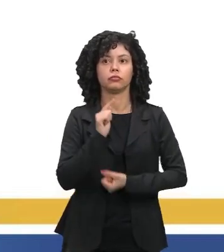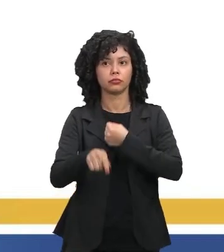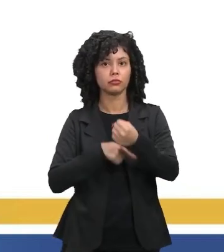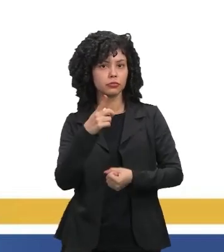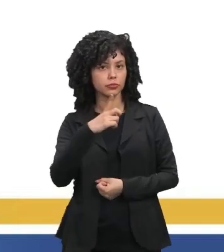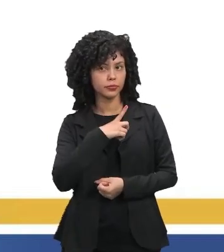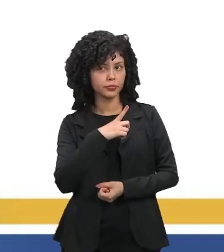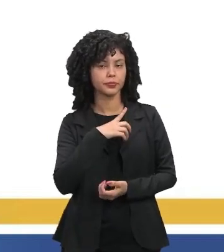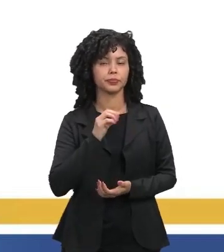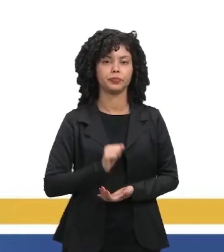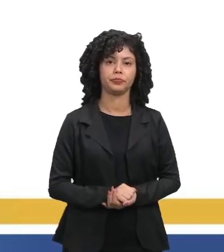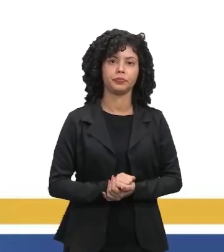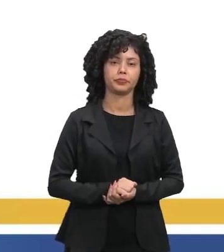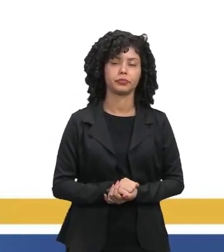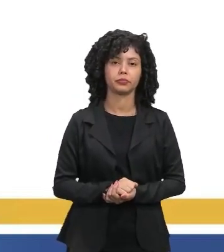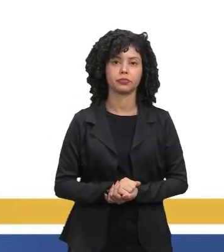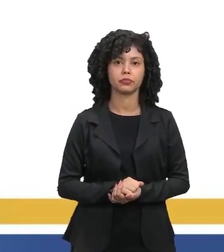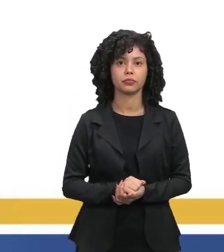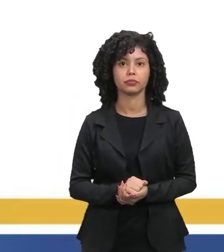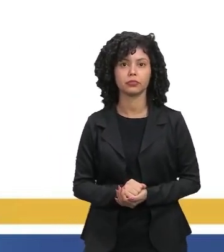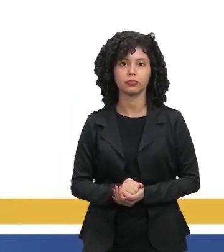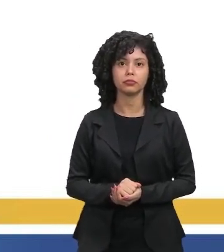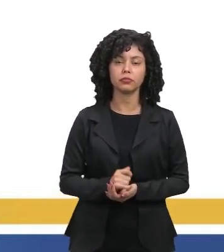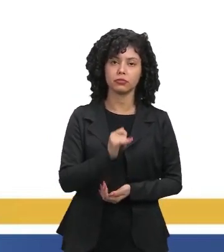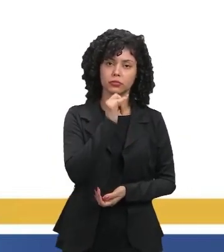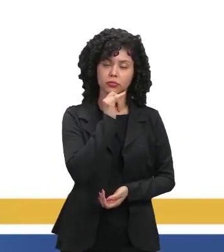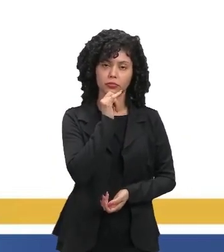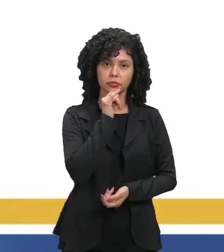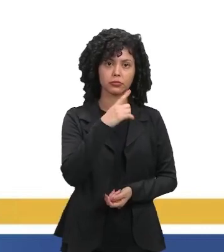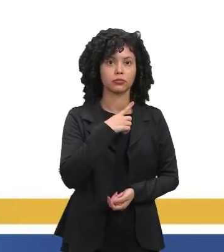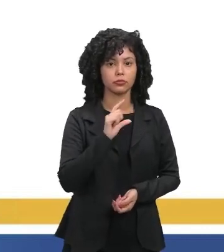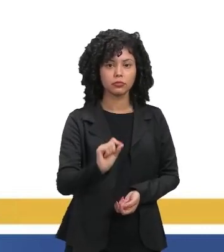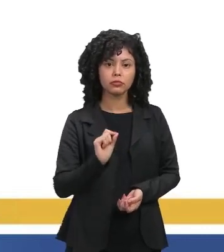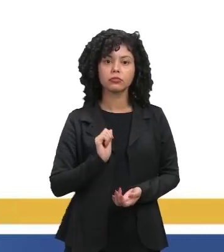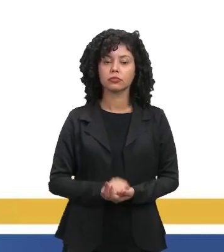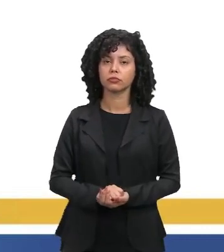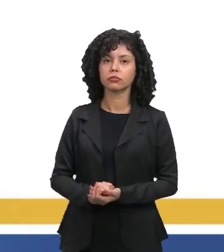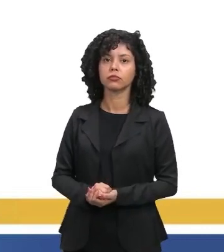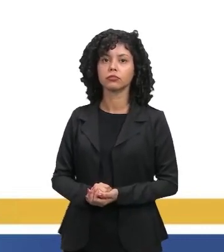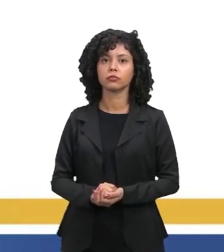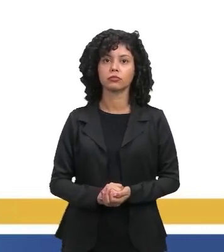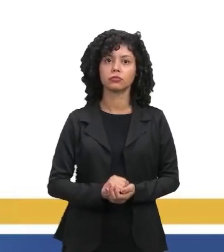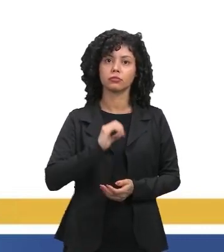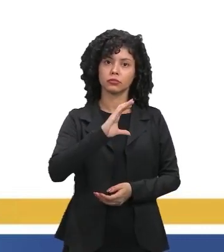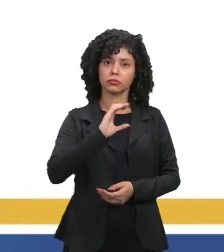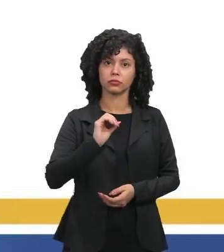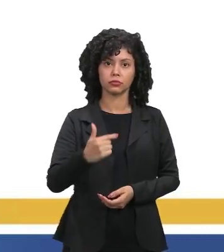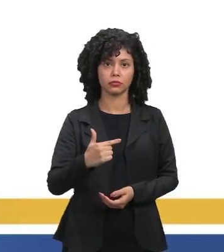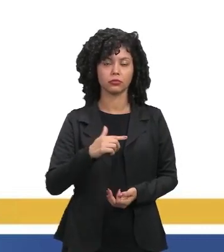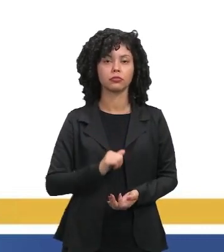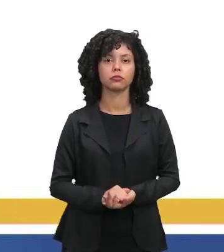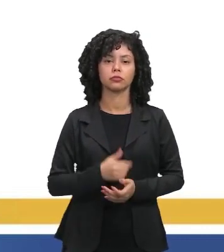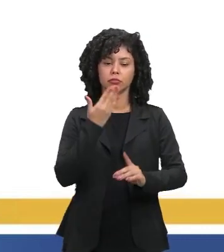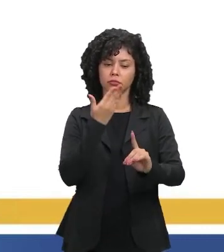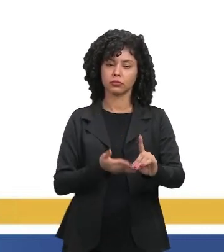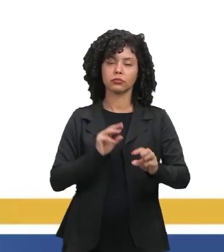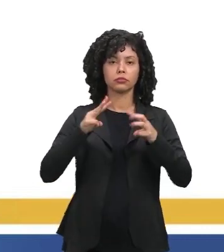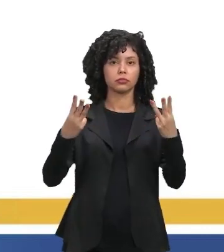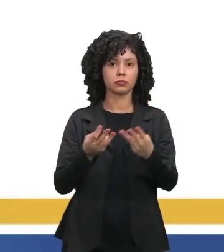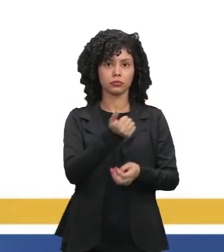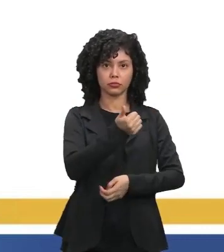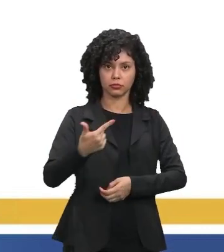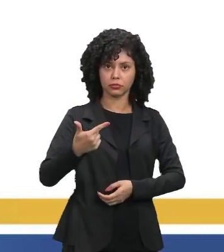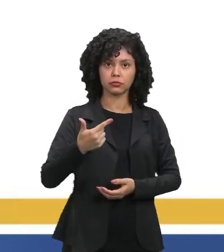tem. Então, o exemplo aqui que nós temos de fato é o carbono. O carbono ele apresenta a massa